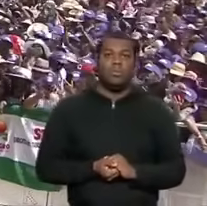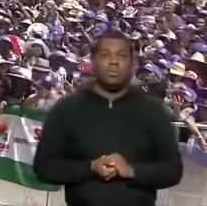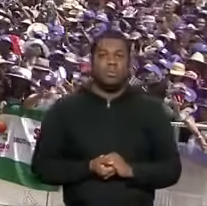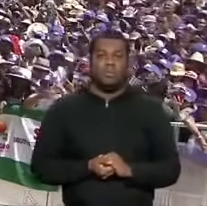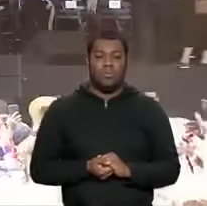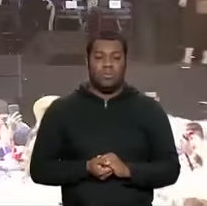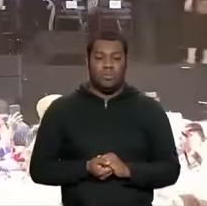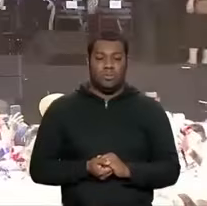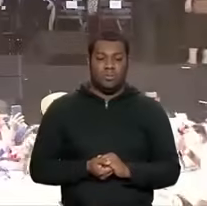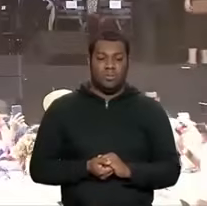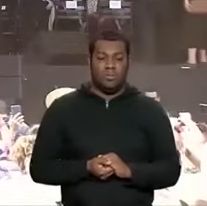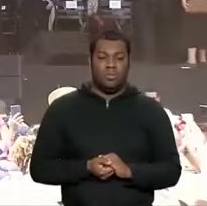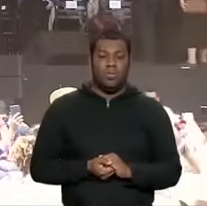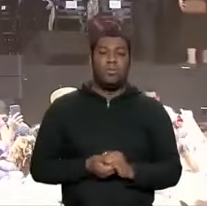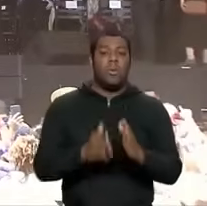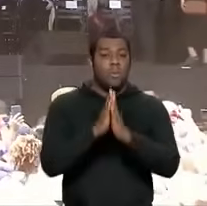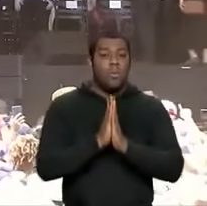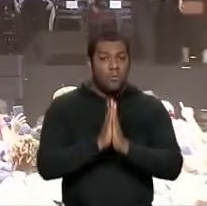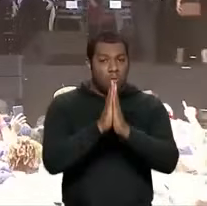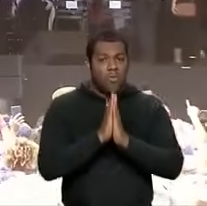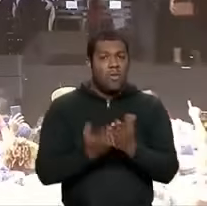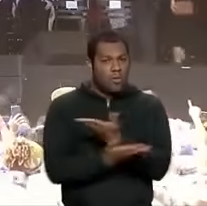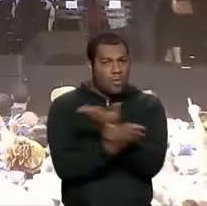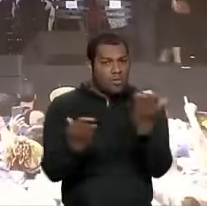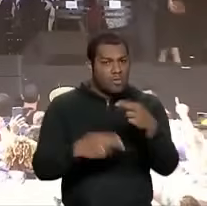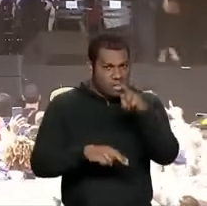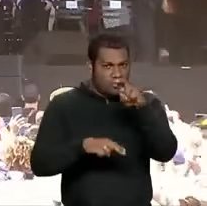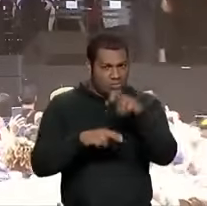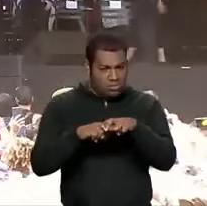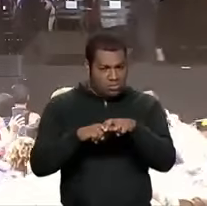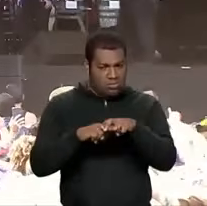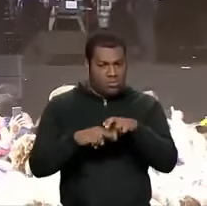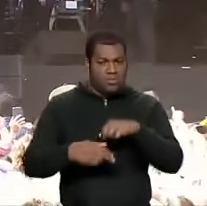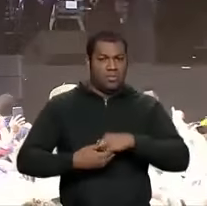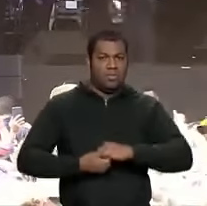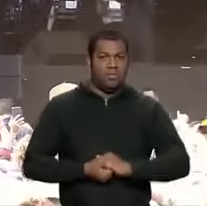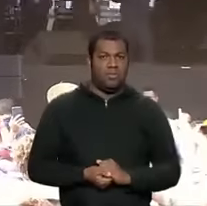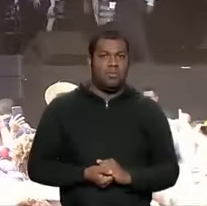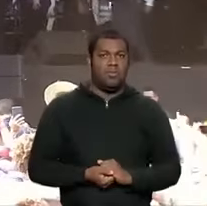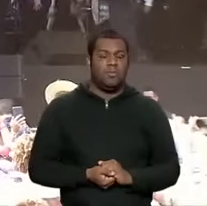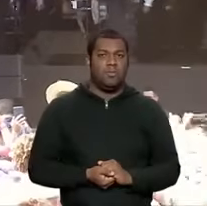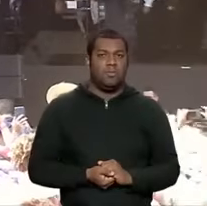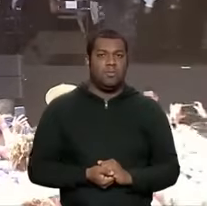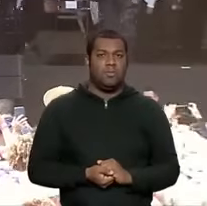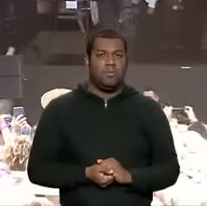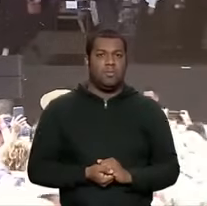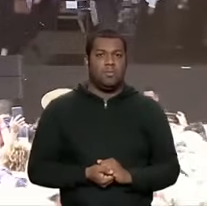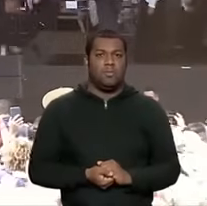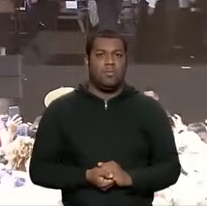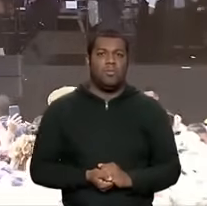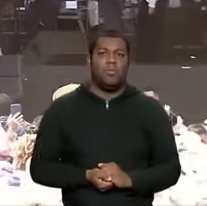Pedimos que todos tomem seus assentos Eu vou daqui agora